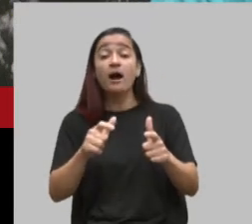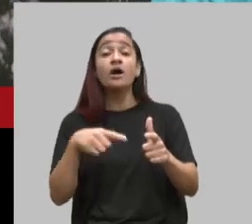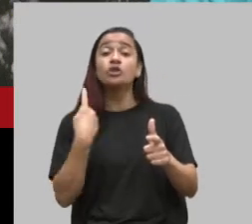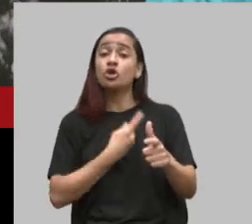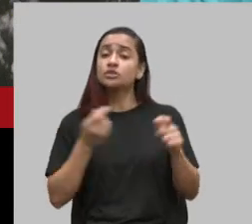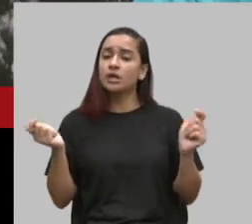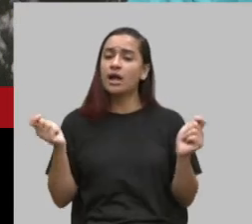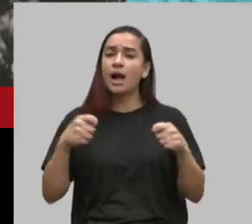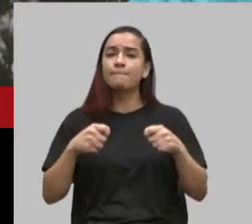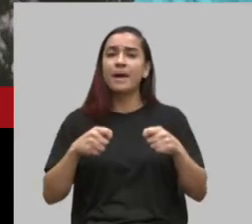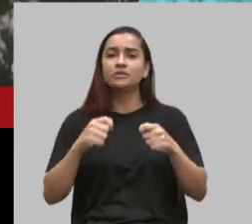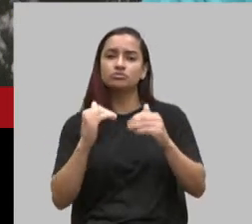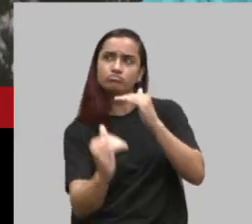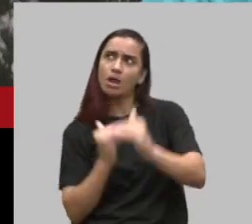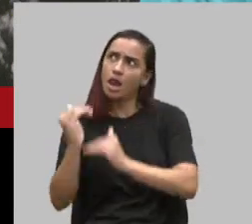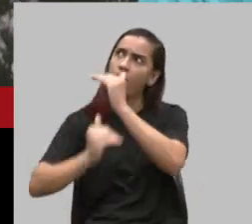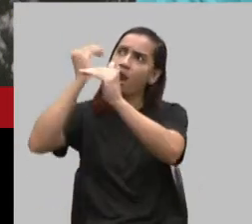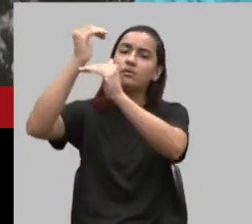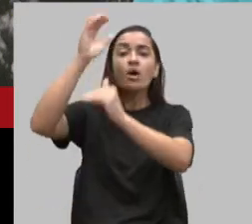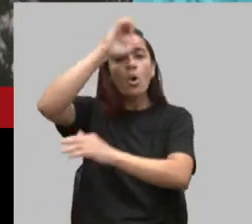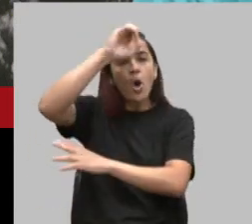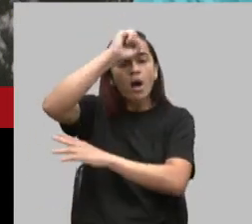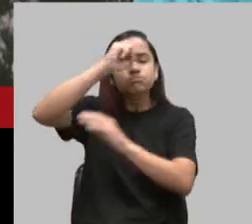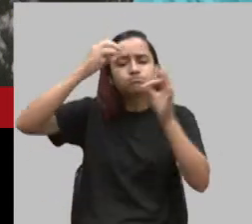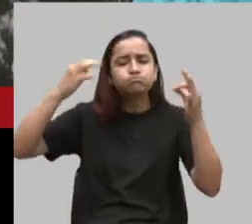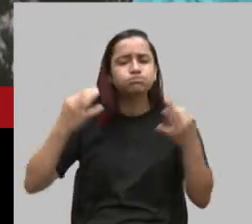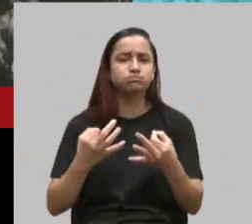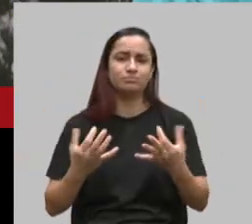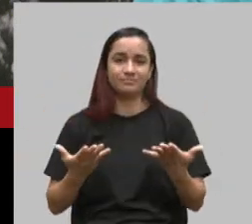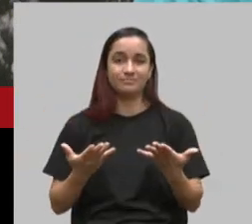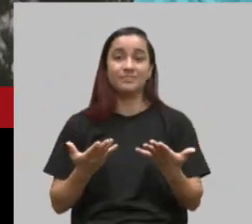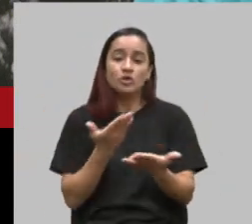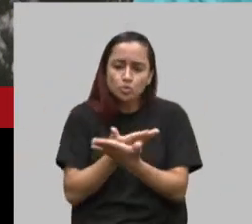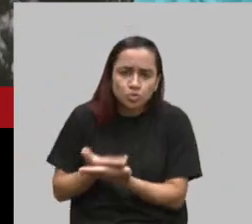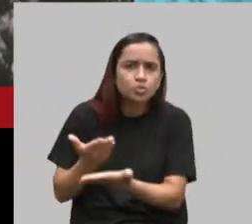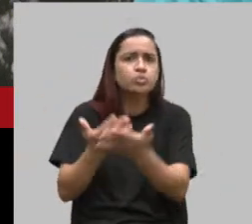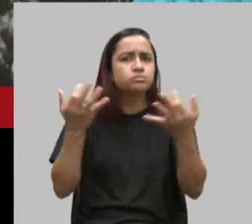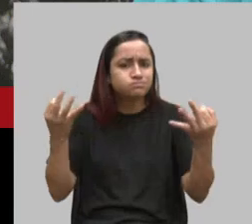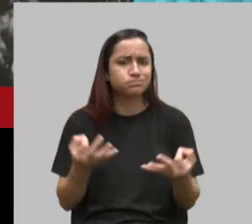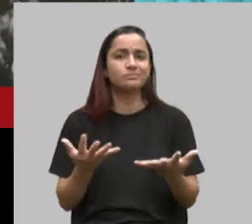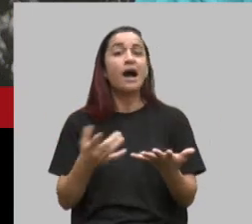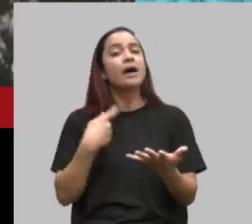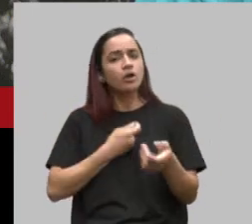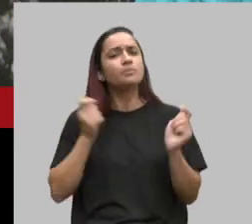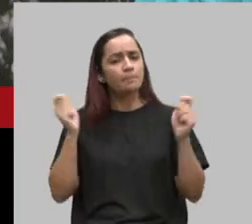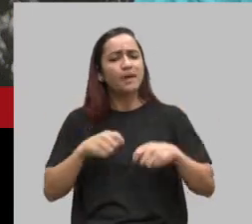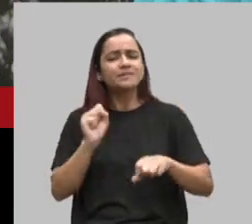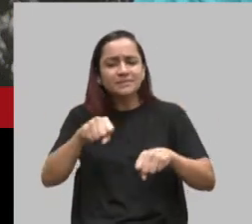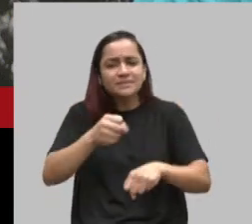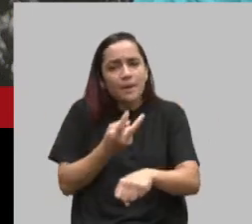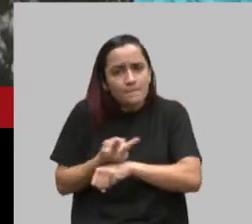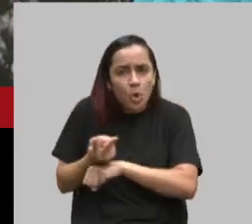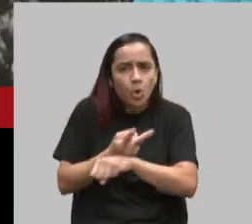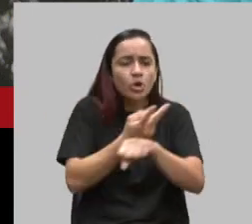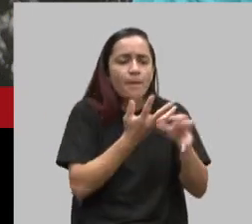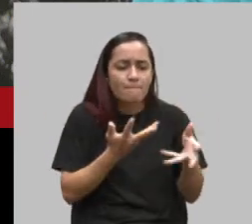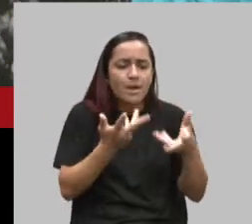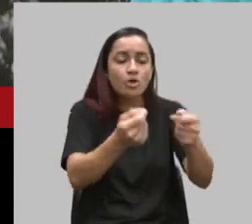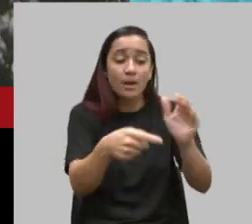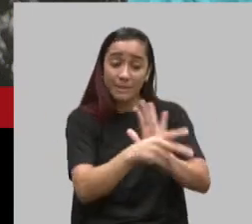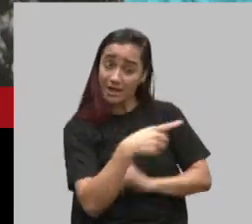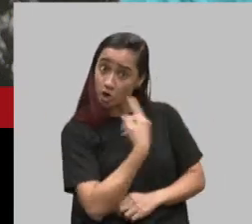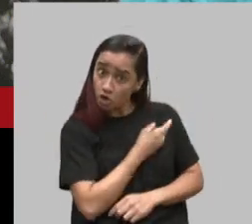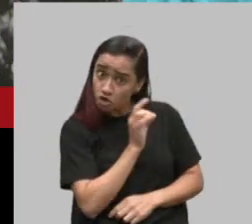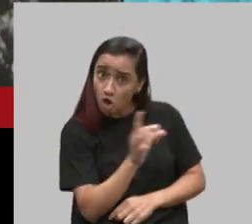chegar ao topo com ensino com estudo e que nós possamos Sempre buscar melhorias e não só pra gente pras nossas gerações